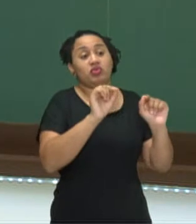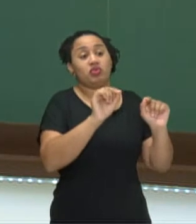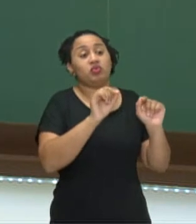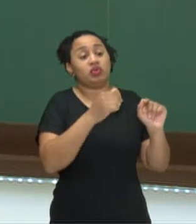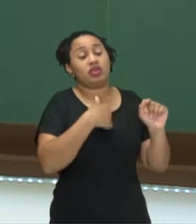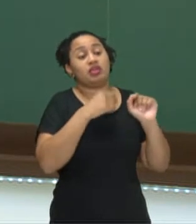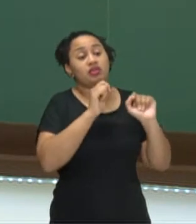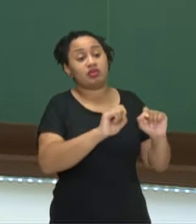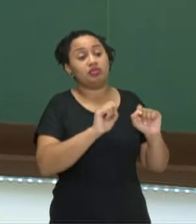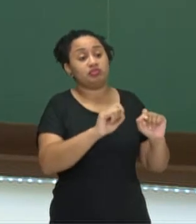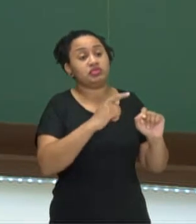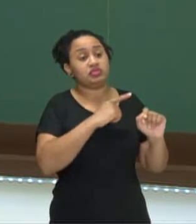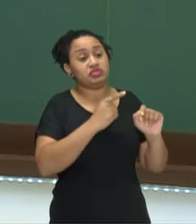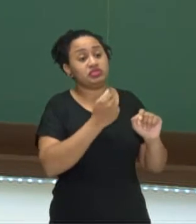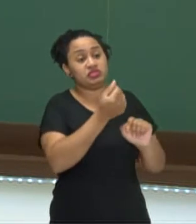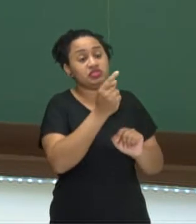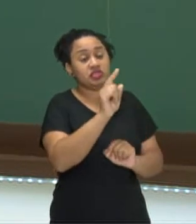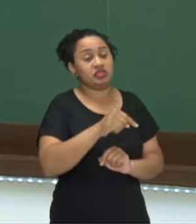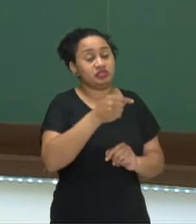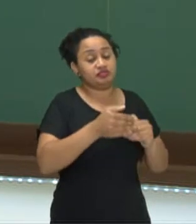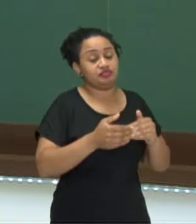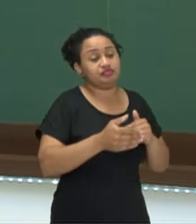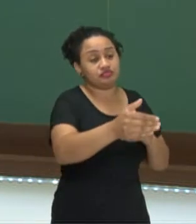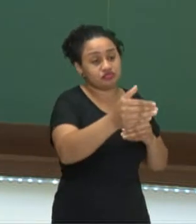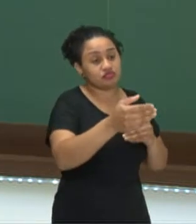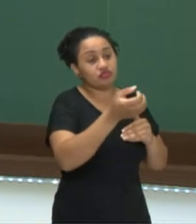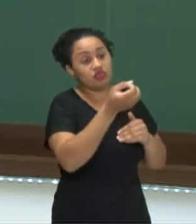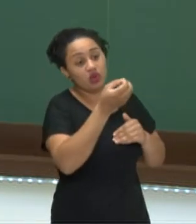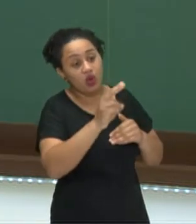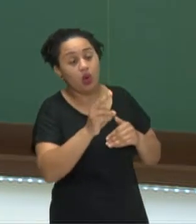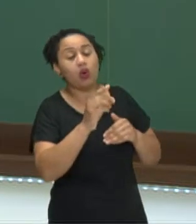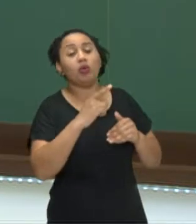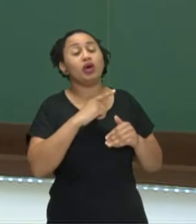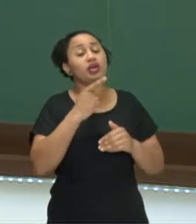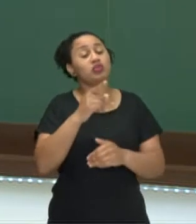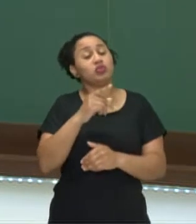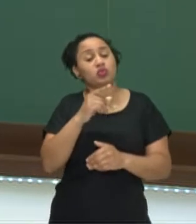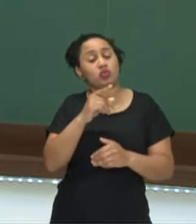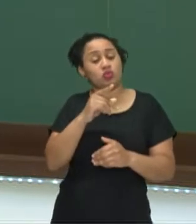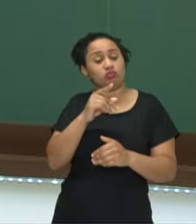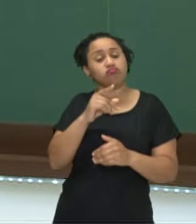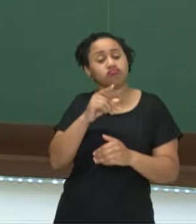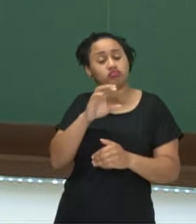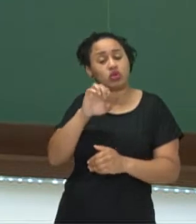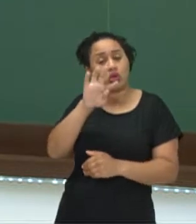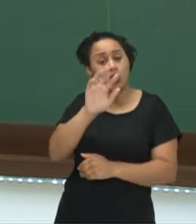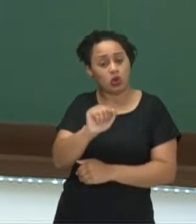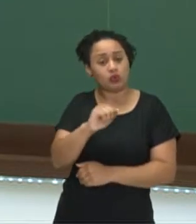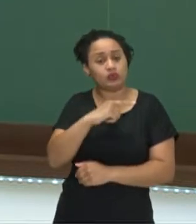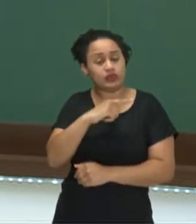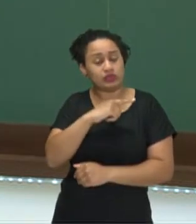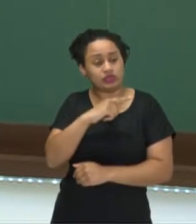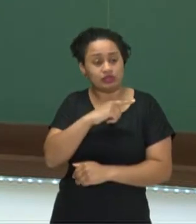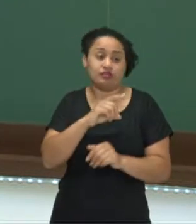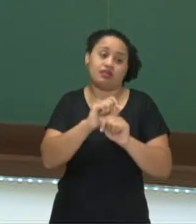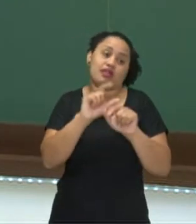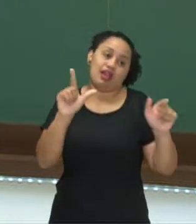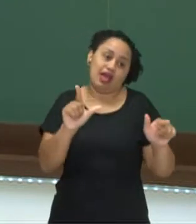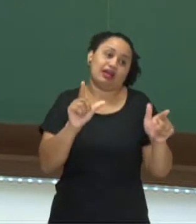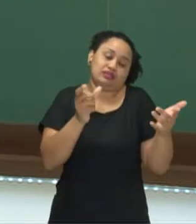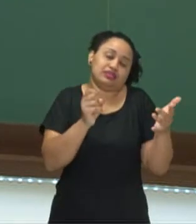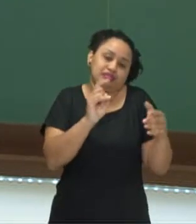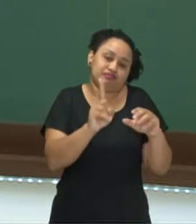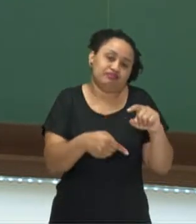podem render um dinheiro depois de um tempo. Ou o saldo da sua conta de corrente, né? Claro, desde que ela